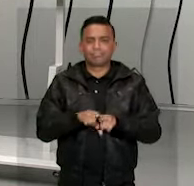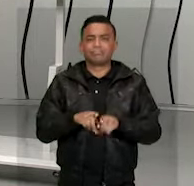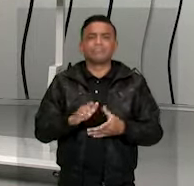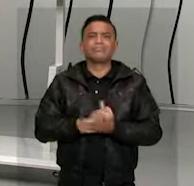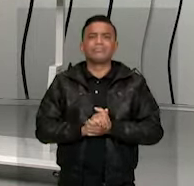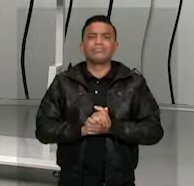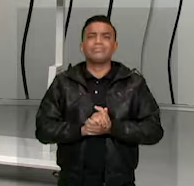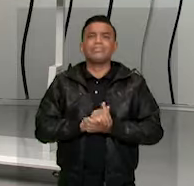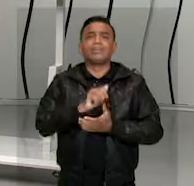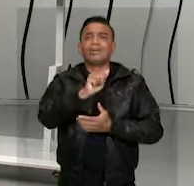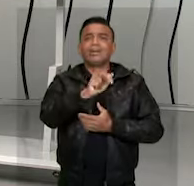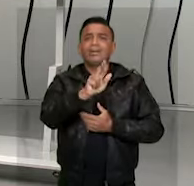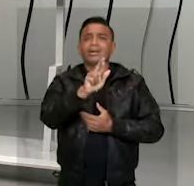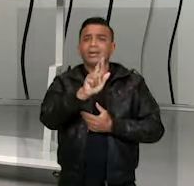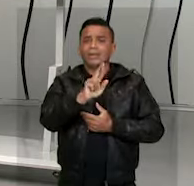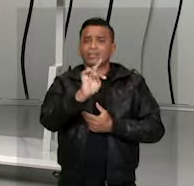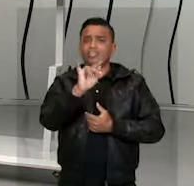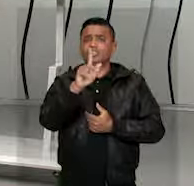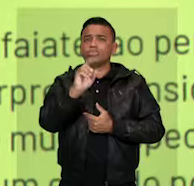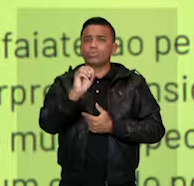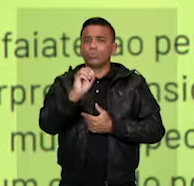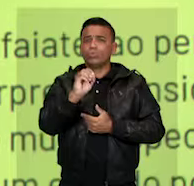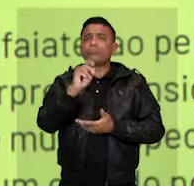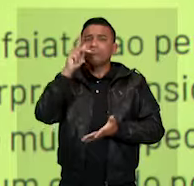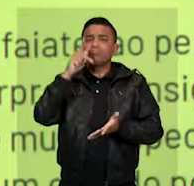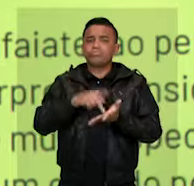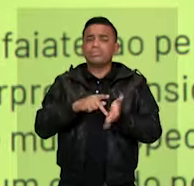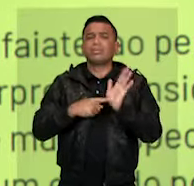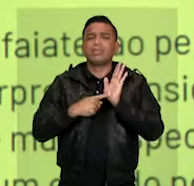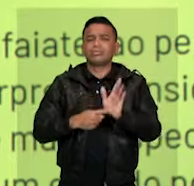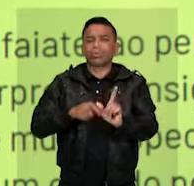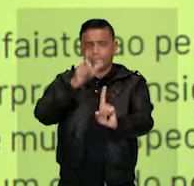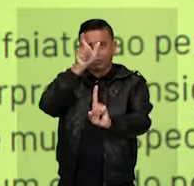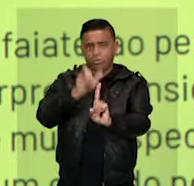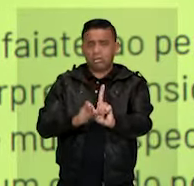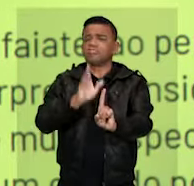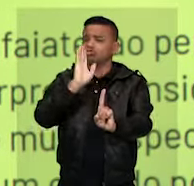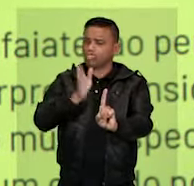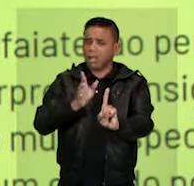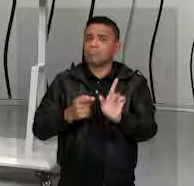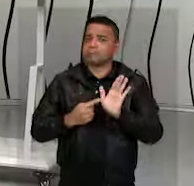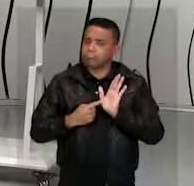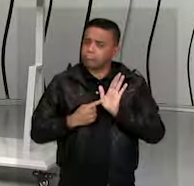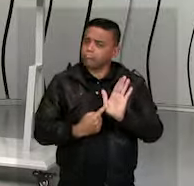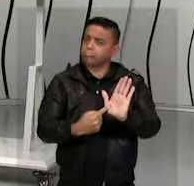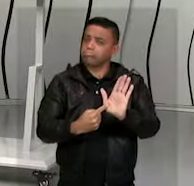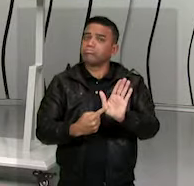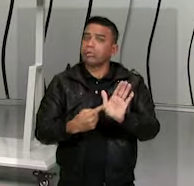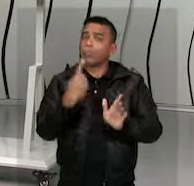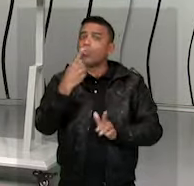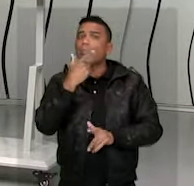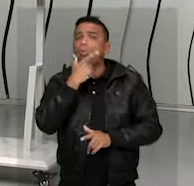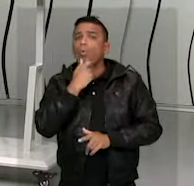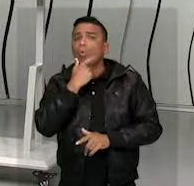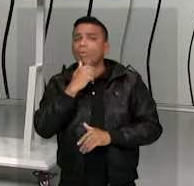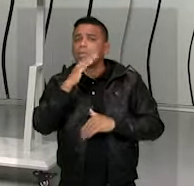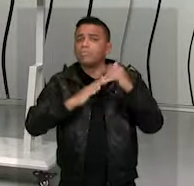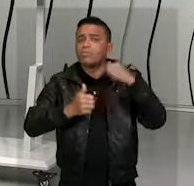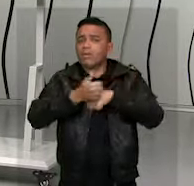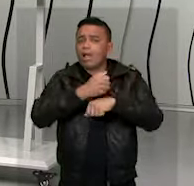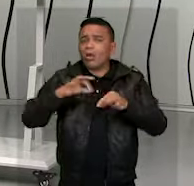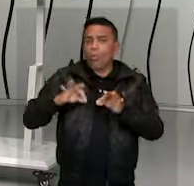artigo definido. O alfaiate já está apresentado, já foi apresentado, já foi mostrado. Era um alfaiate tal, agora é